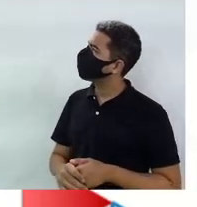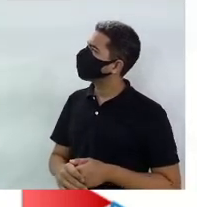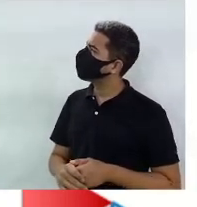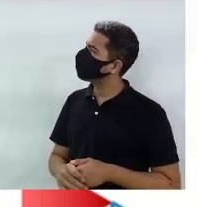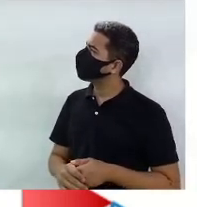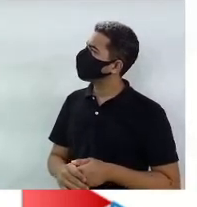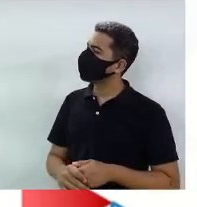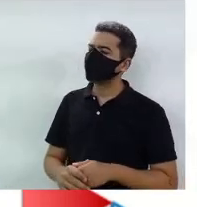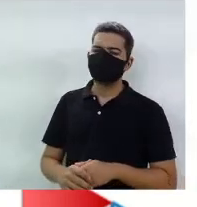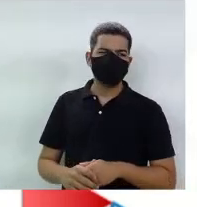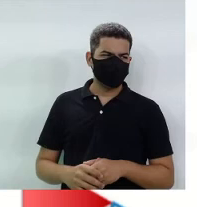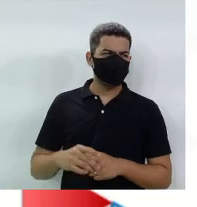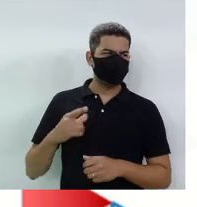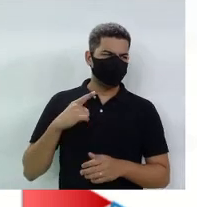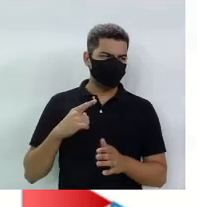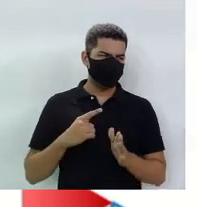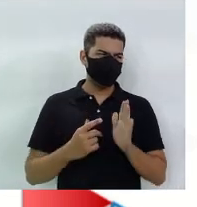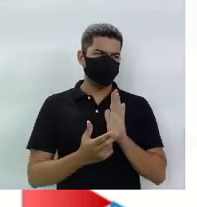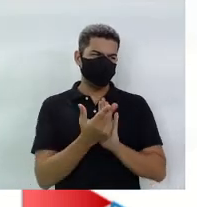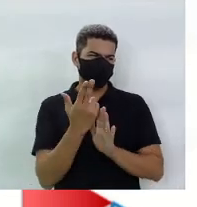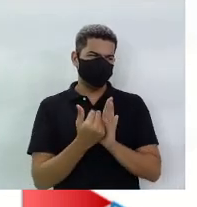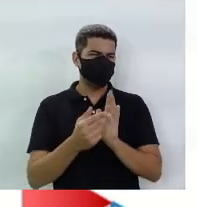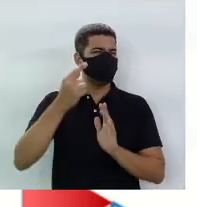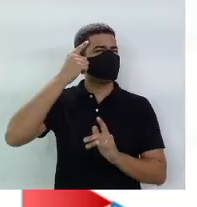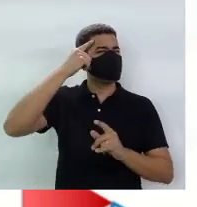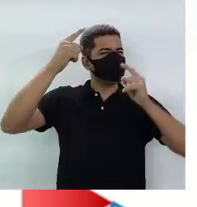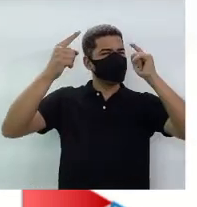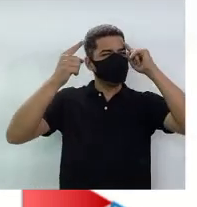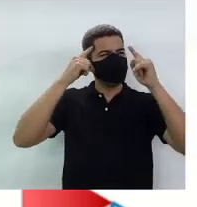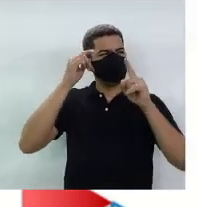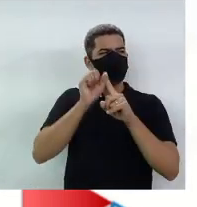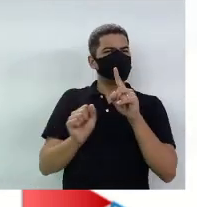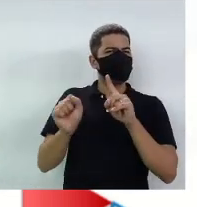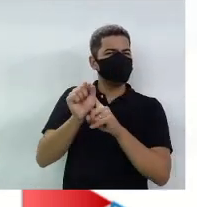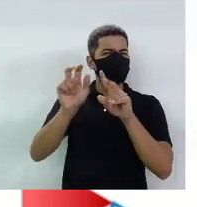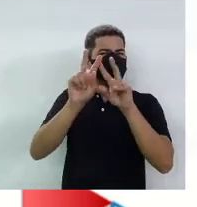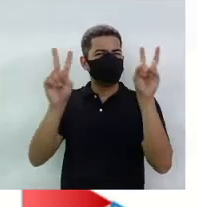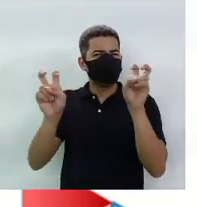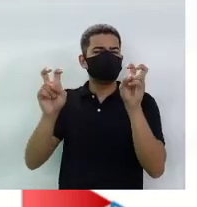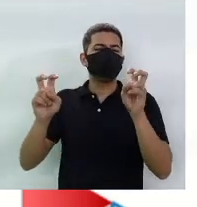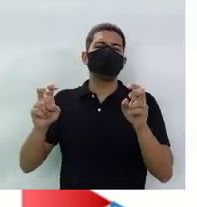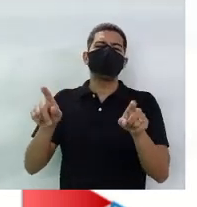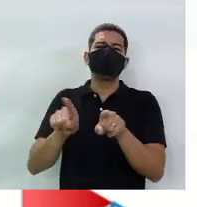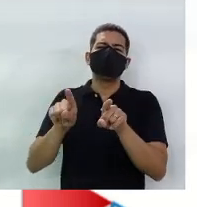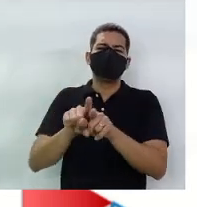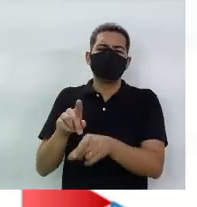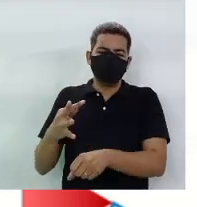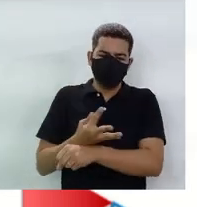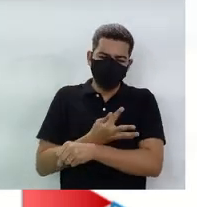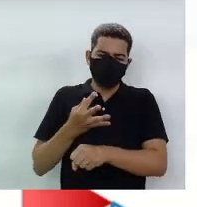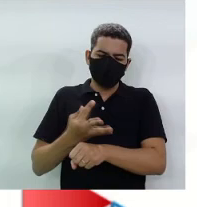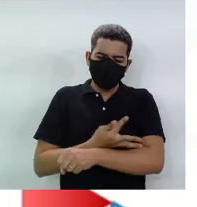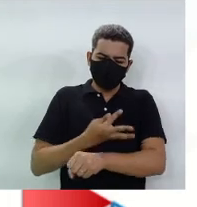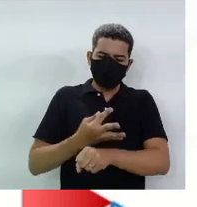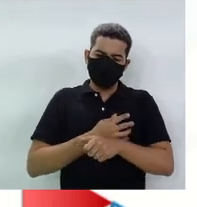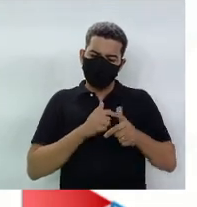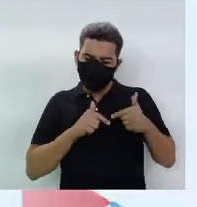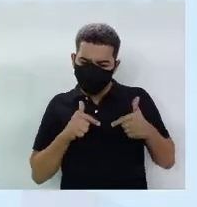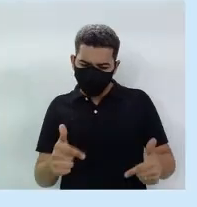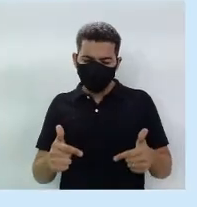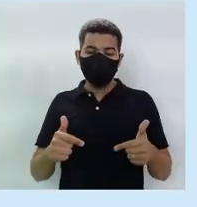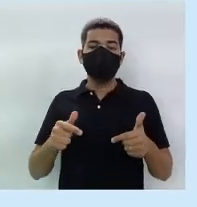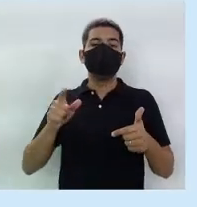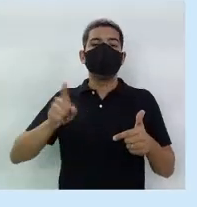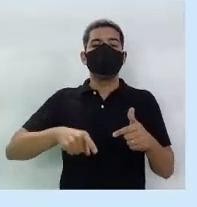para transmitir uma ideia social, uma ideia de resistência. Então, isso é uma arte